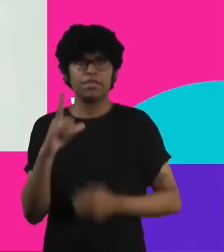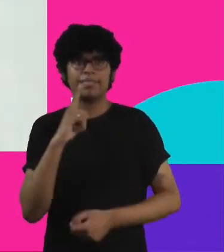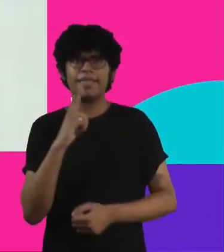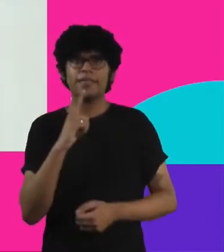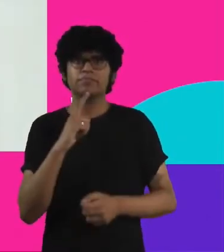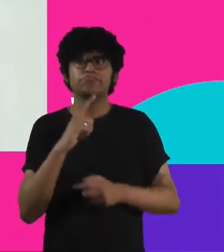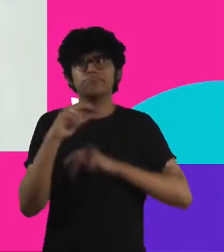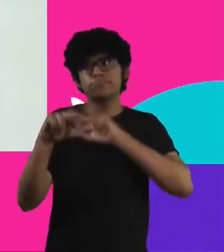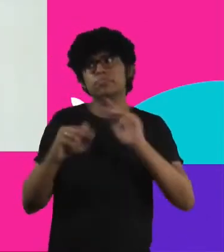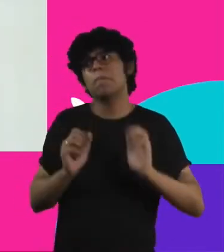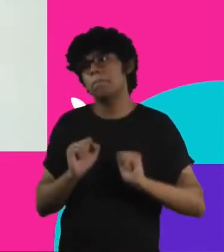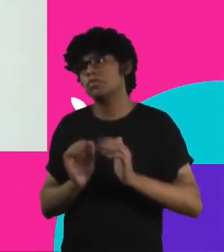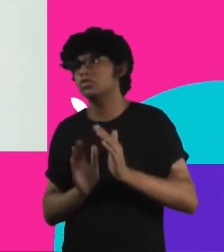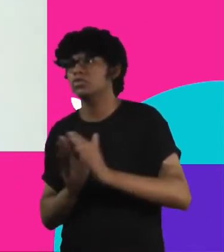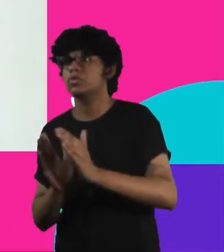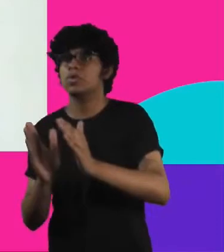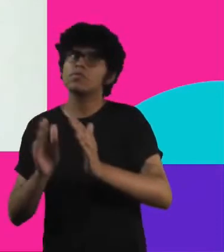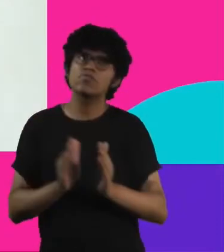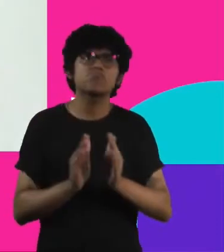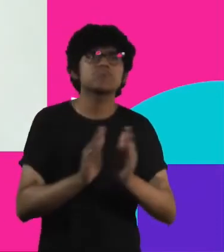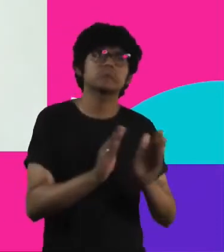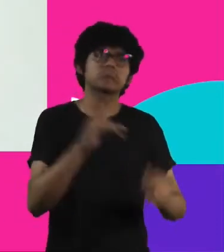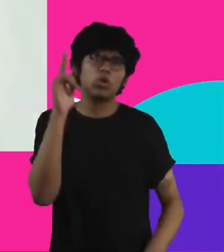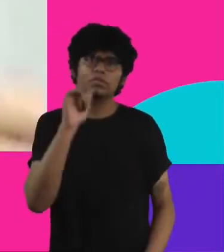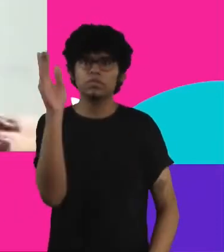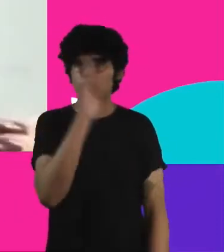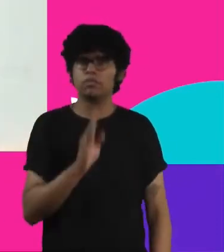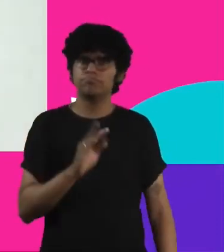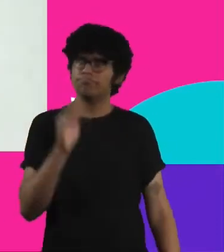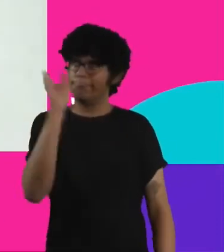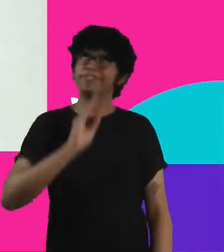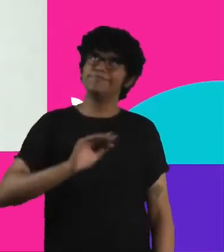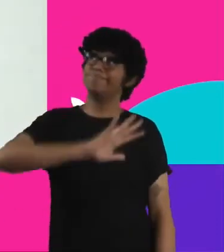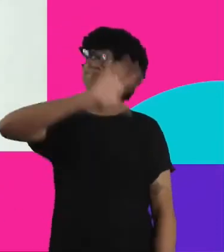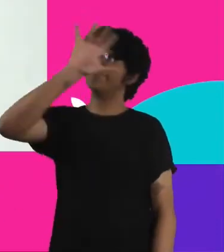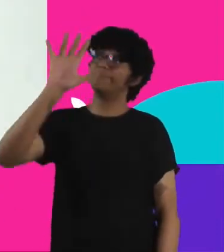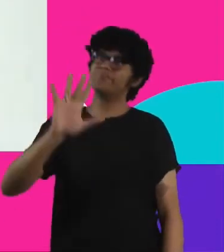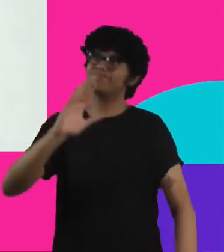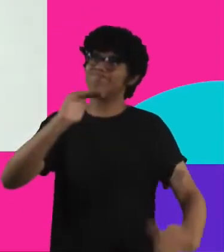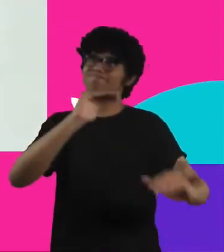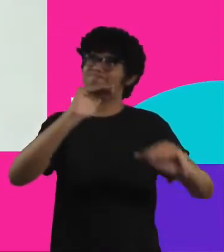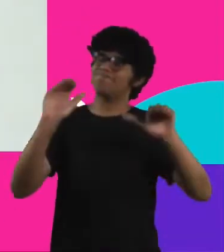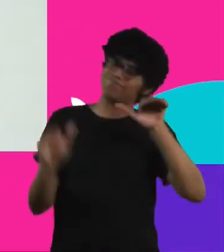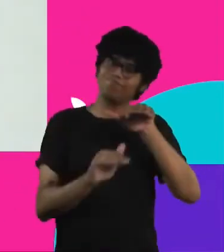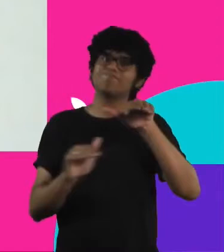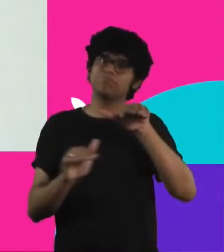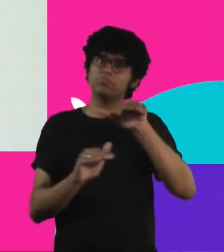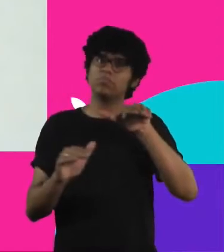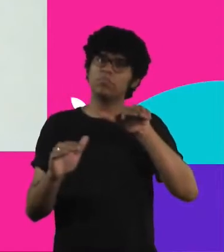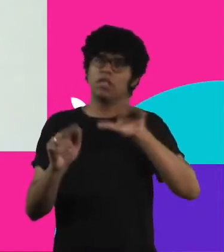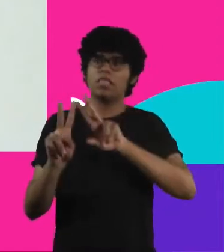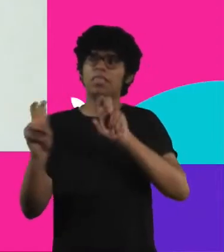alguns outros caminhos ainda a trilhar no Brasil, nesse nosso Brasil tão grande e tão desigual, em termos de